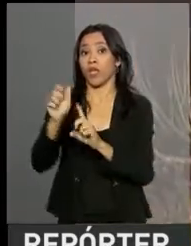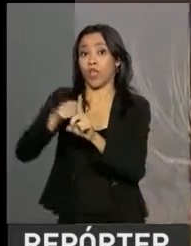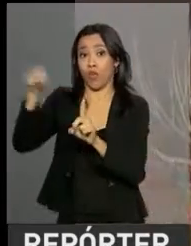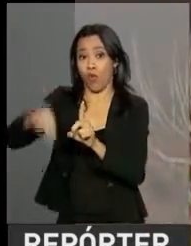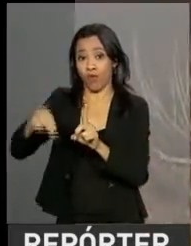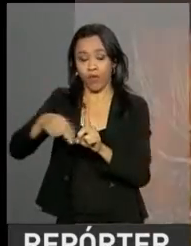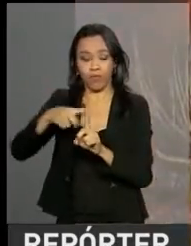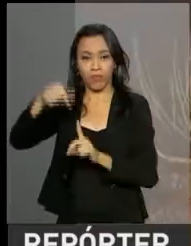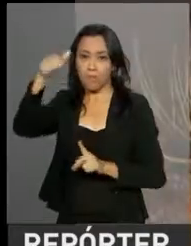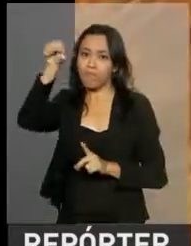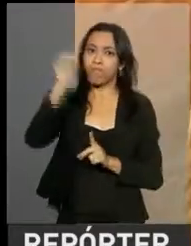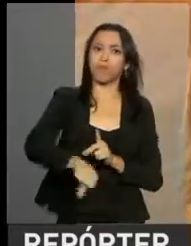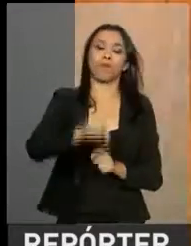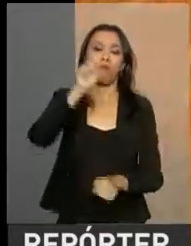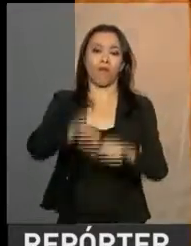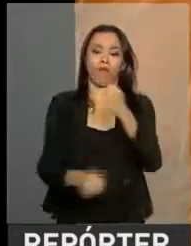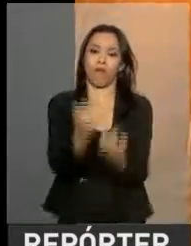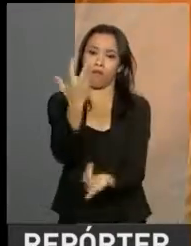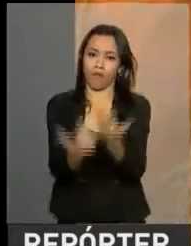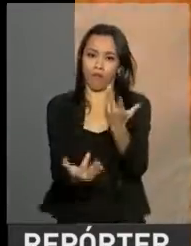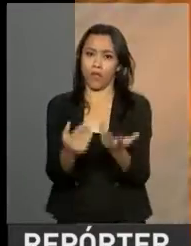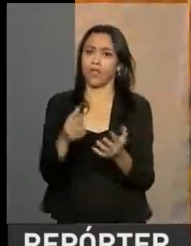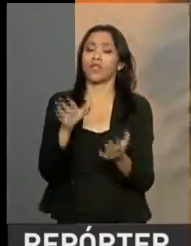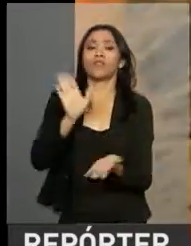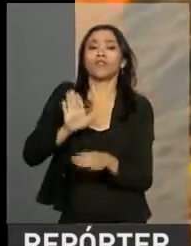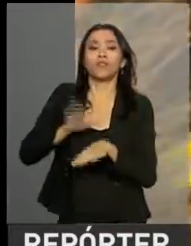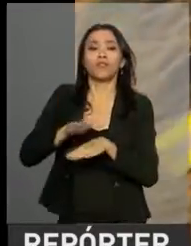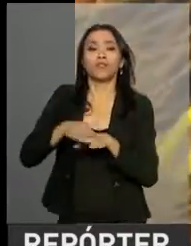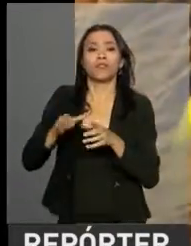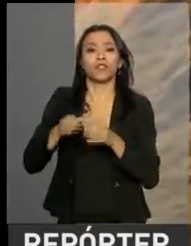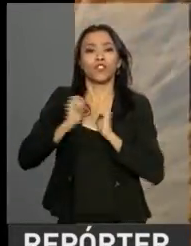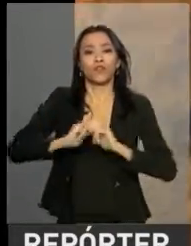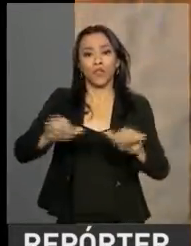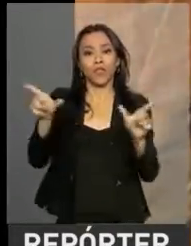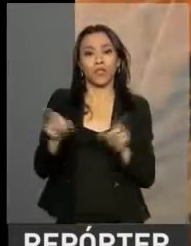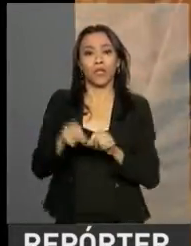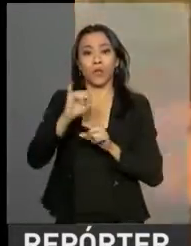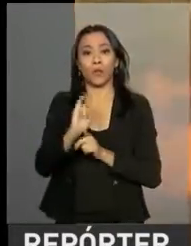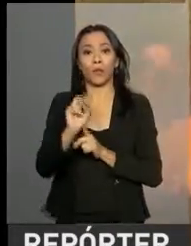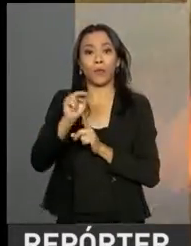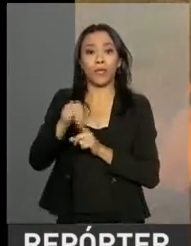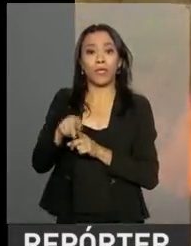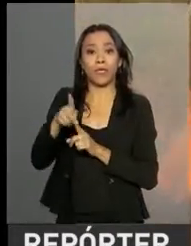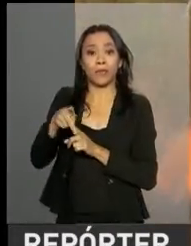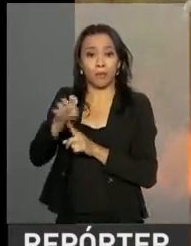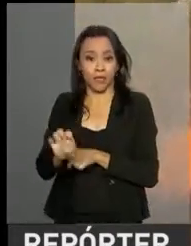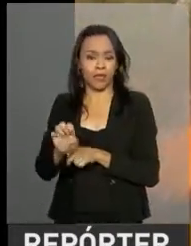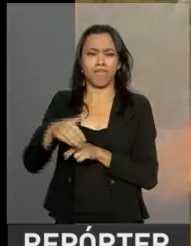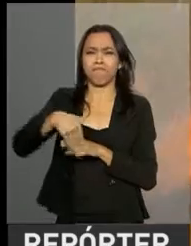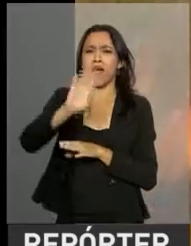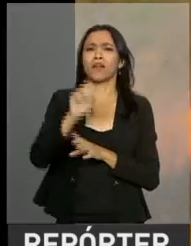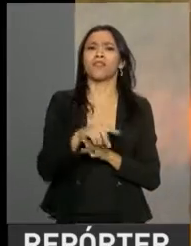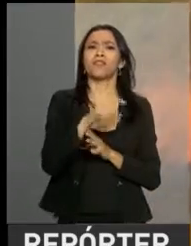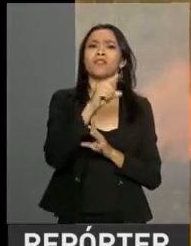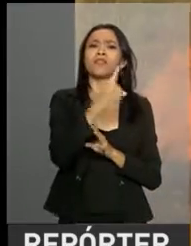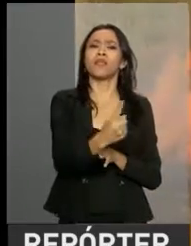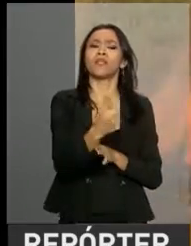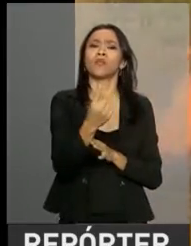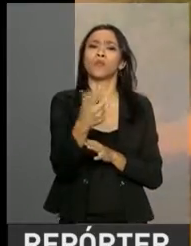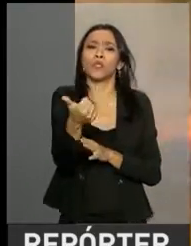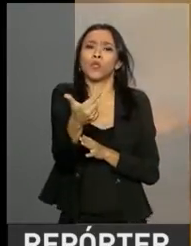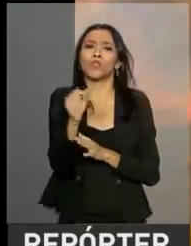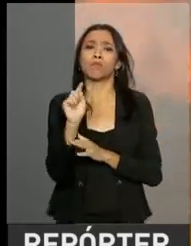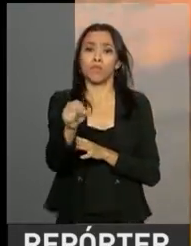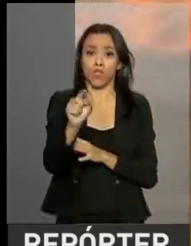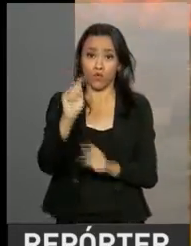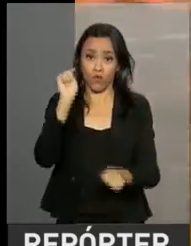ano para incêndios florestais. De acordo com o Instituto Nacional de Pesquisas Espaciais, o INPE, mais de 112 mil incêndios e focos de